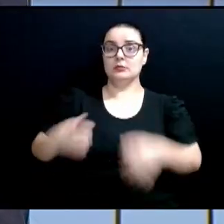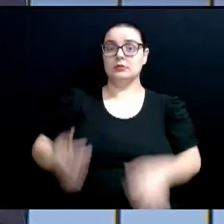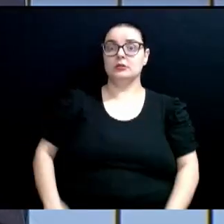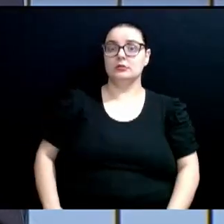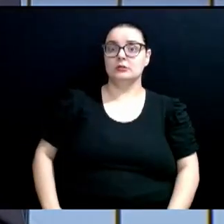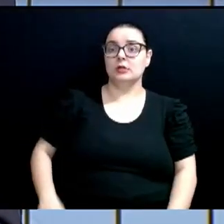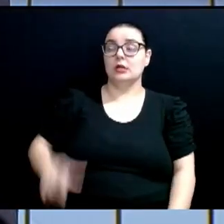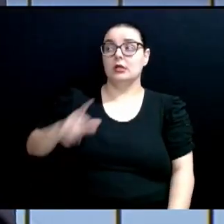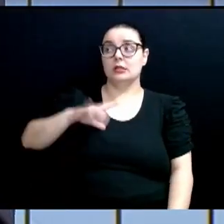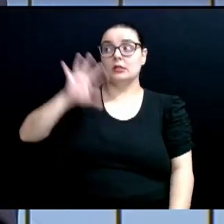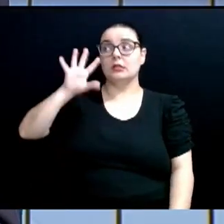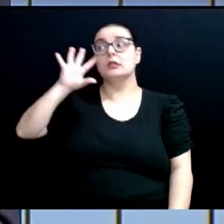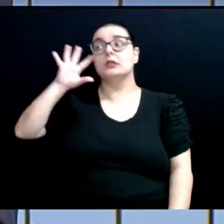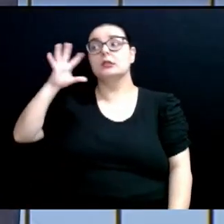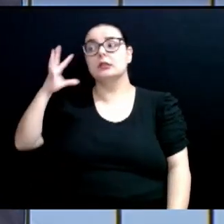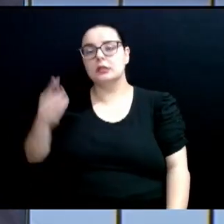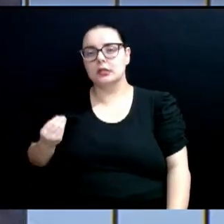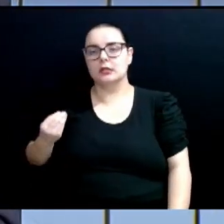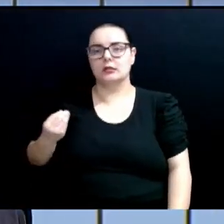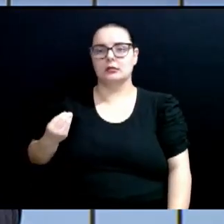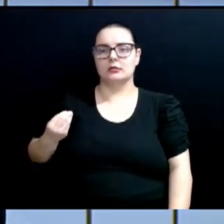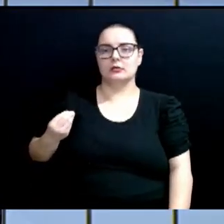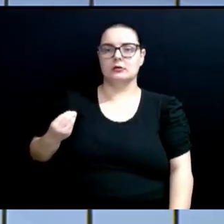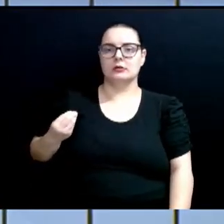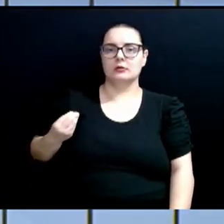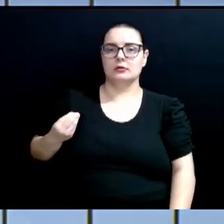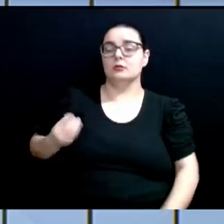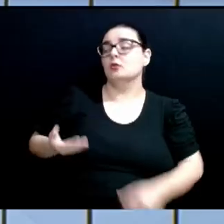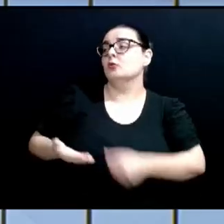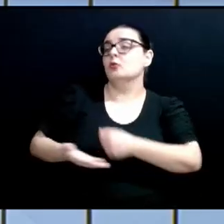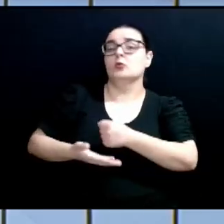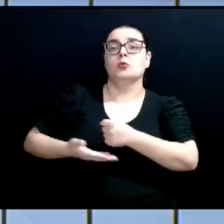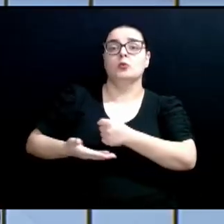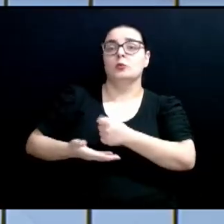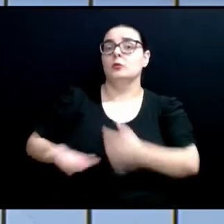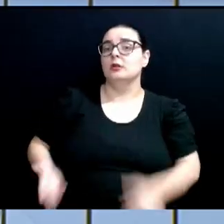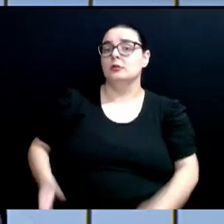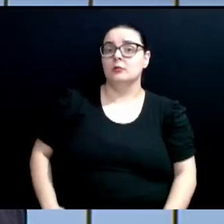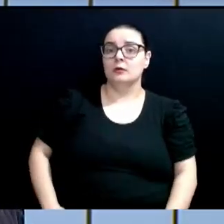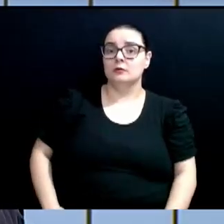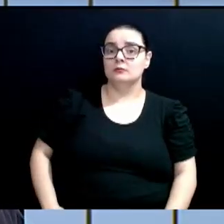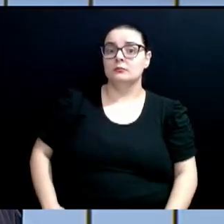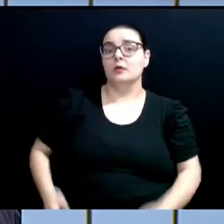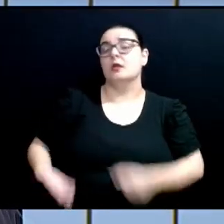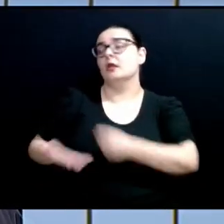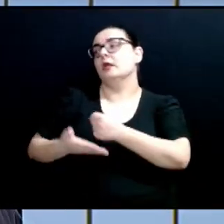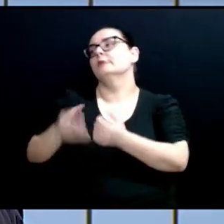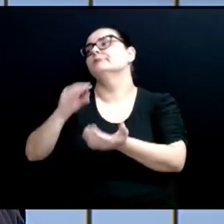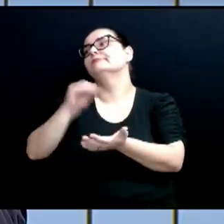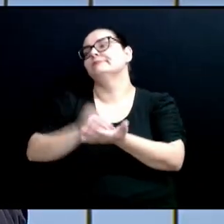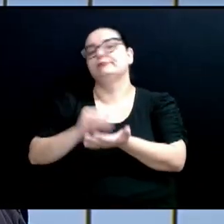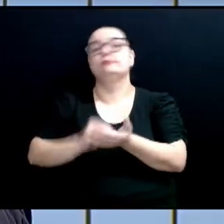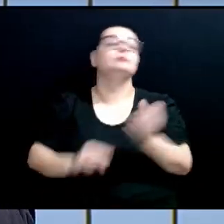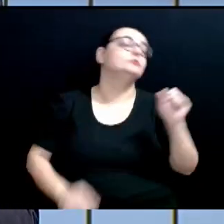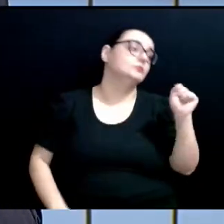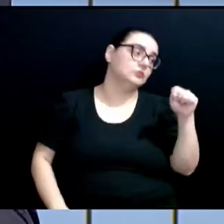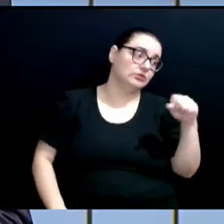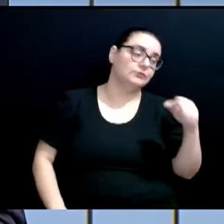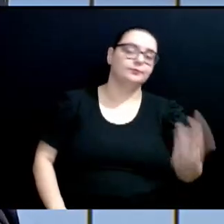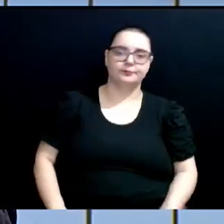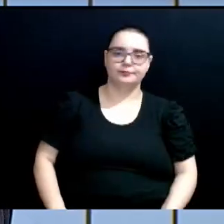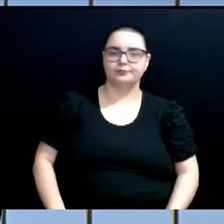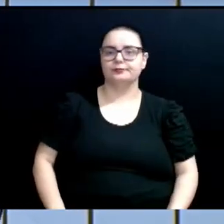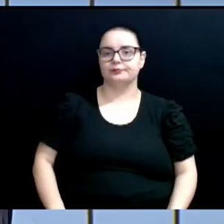conhecimento do mínimo, e esse mínimo muitas vezes falta, né? O que eu